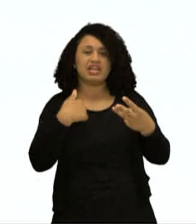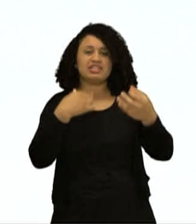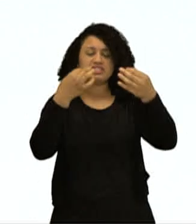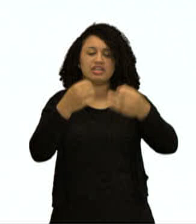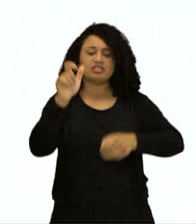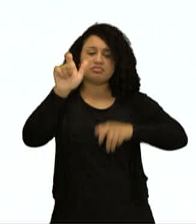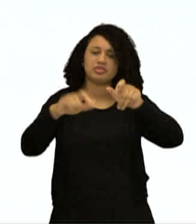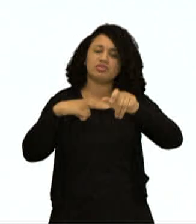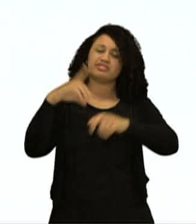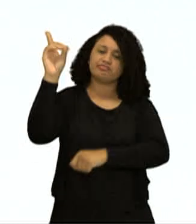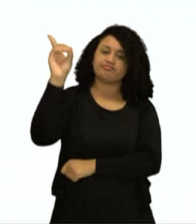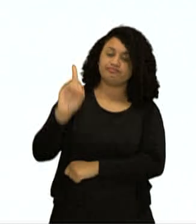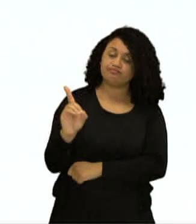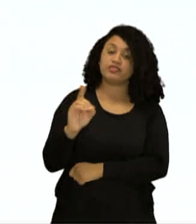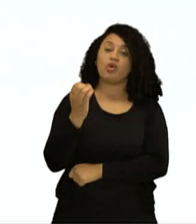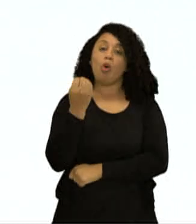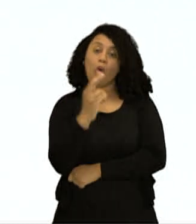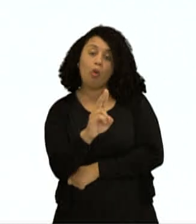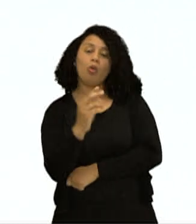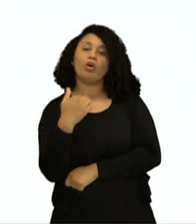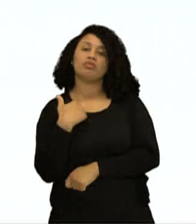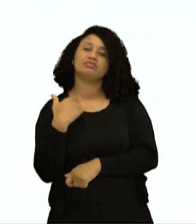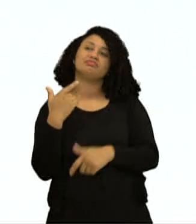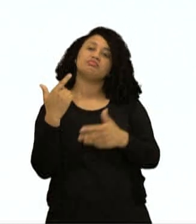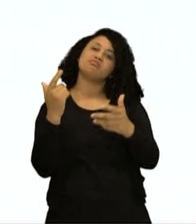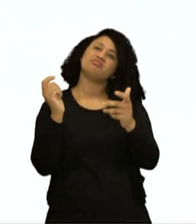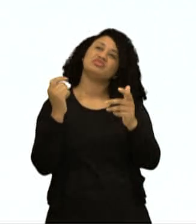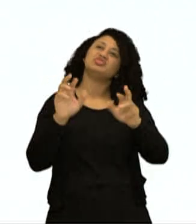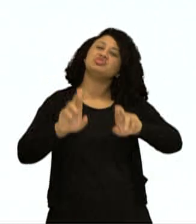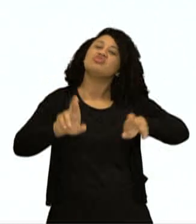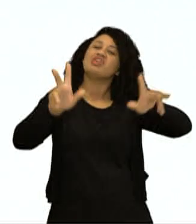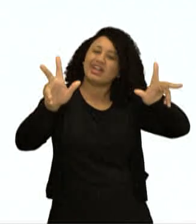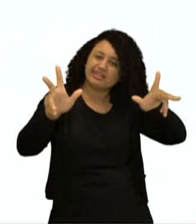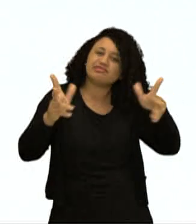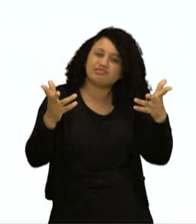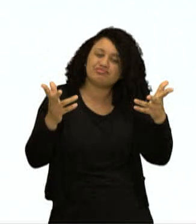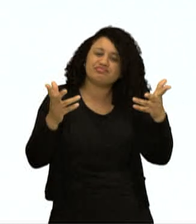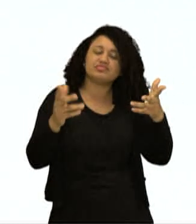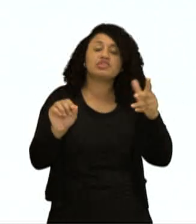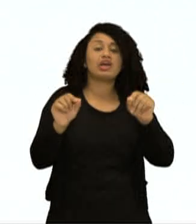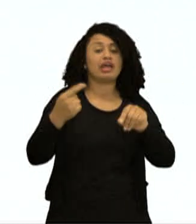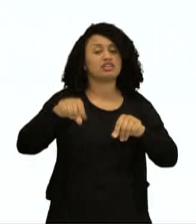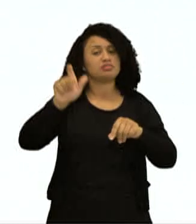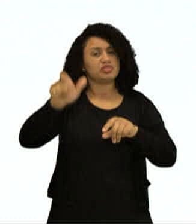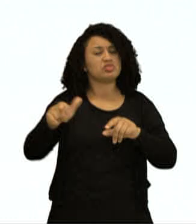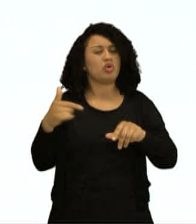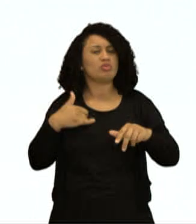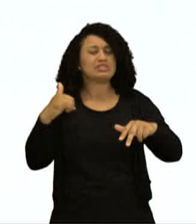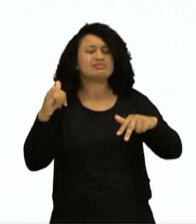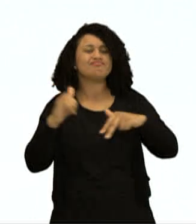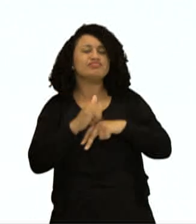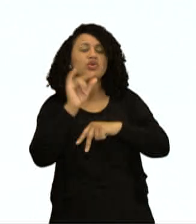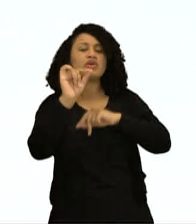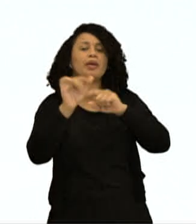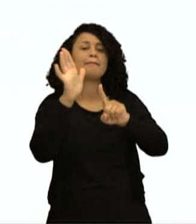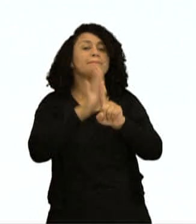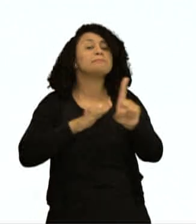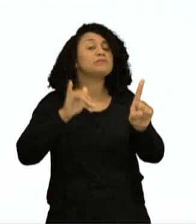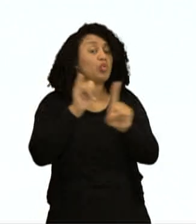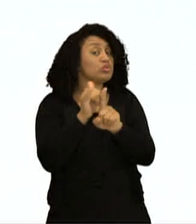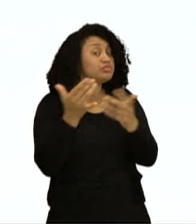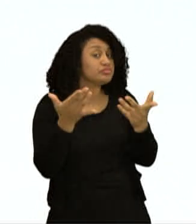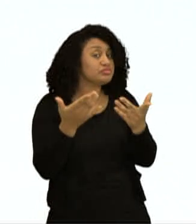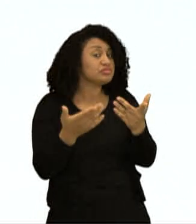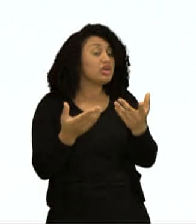alguma deficiência ou são consideradas fora do padrão sejam vítimas de bullying? Como você